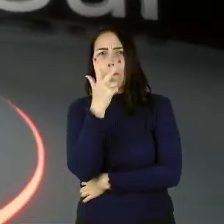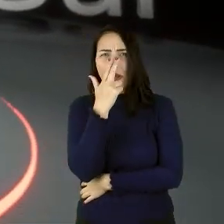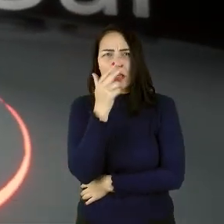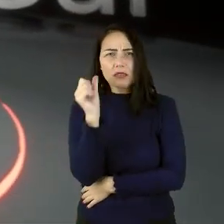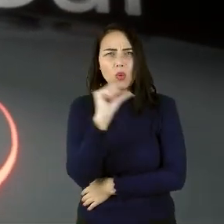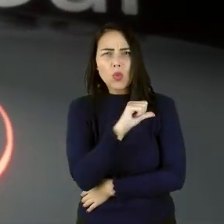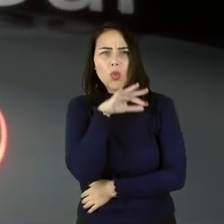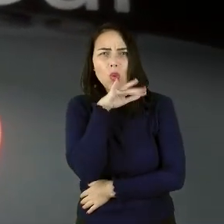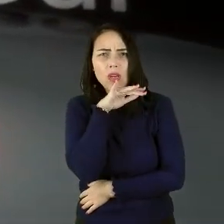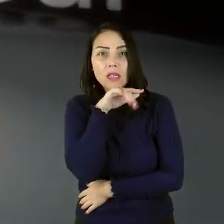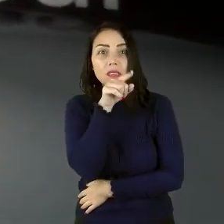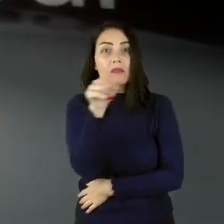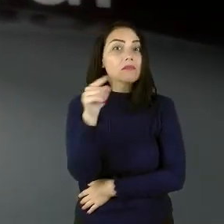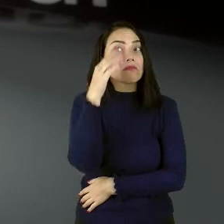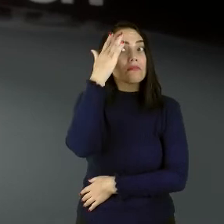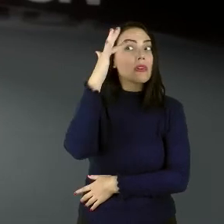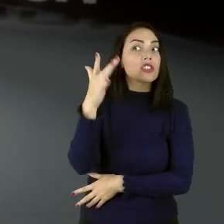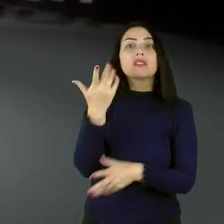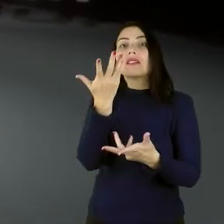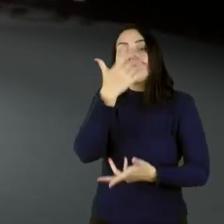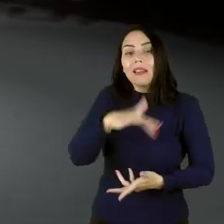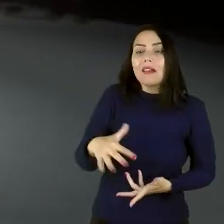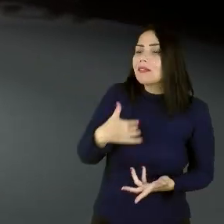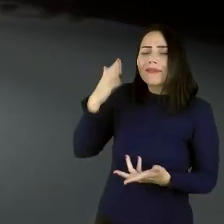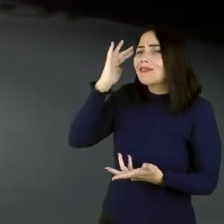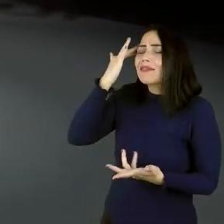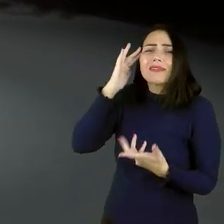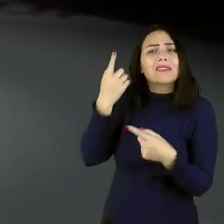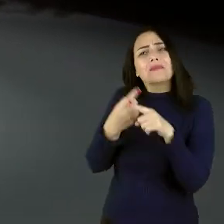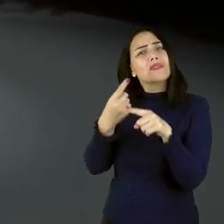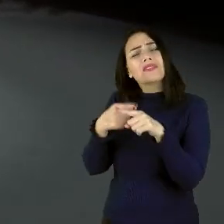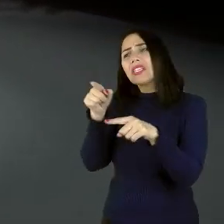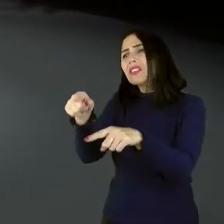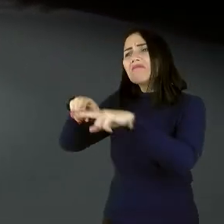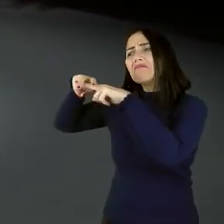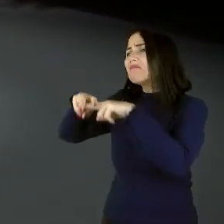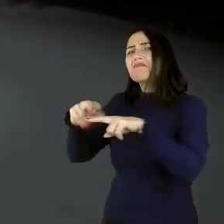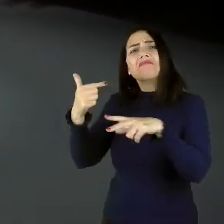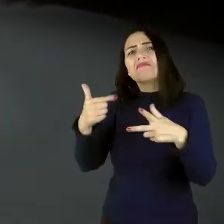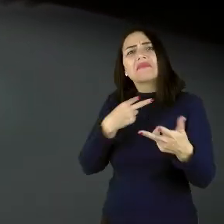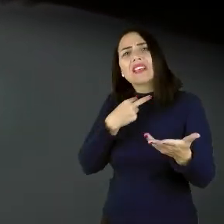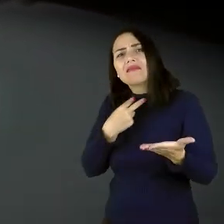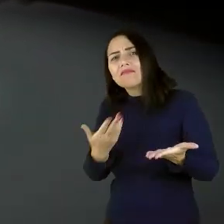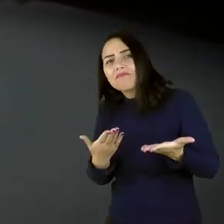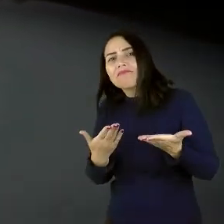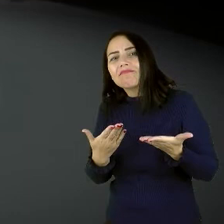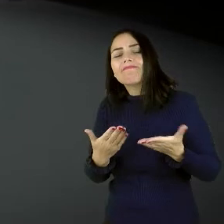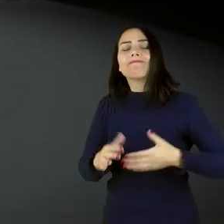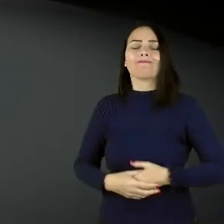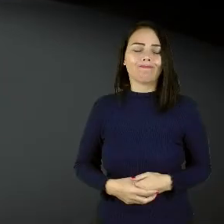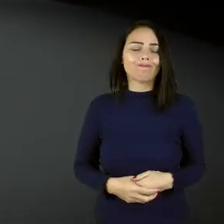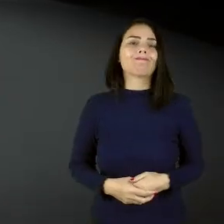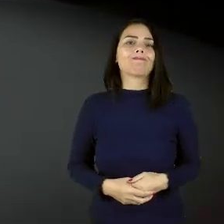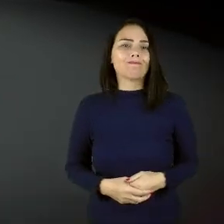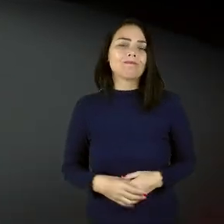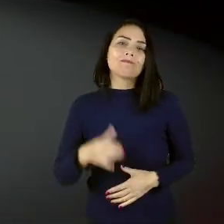cruel, imagine a cena na ótica de uma criança que não conseguia entender o porquê de não poder mais brincar com o seu brinquedo